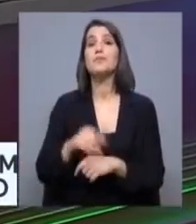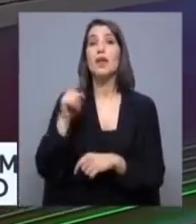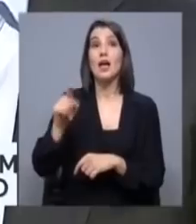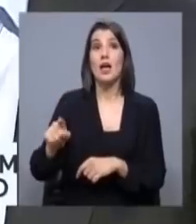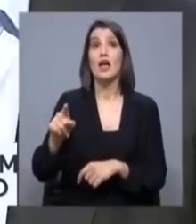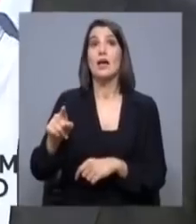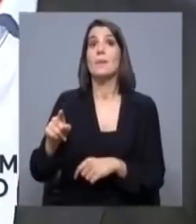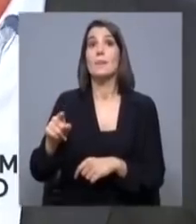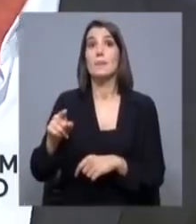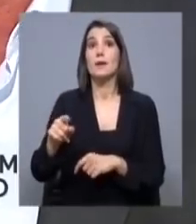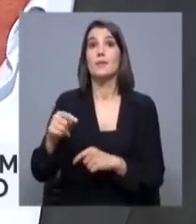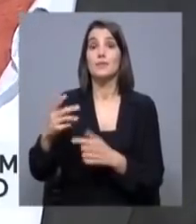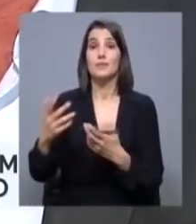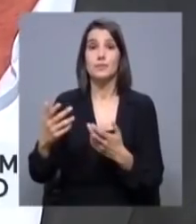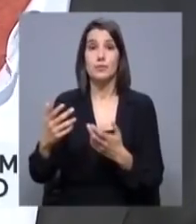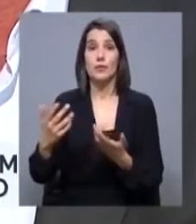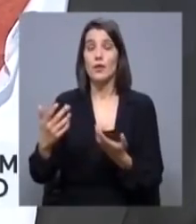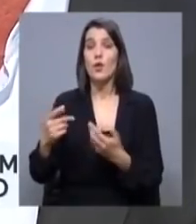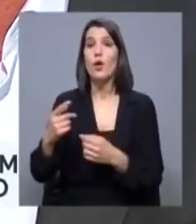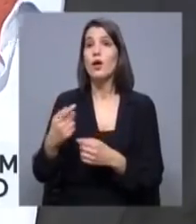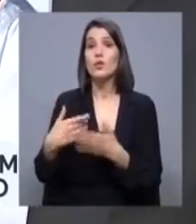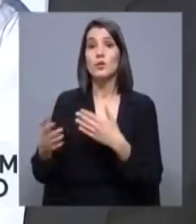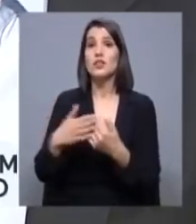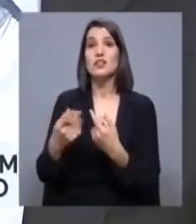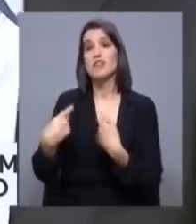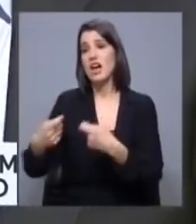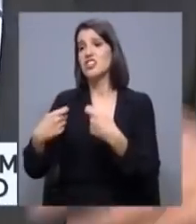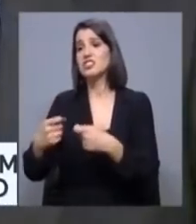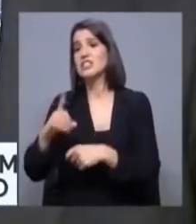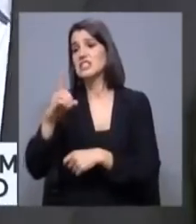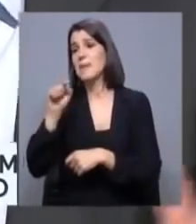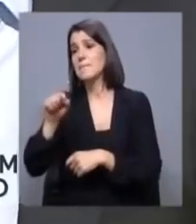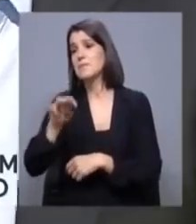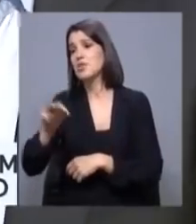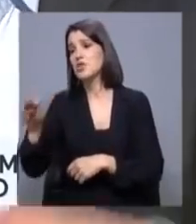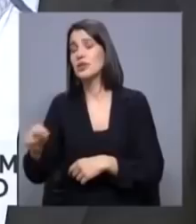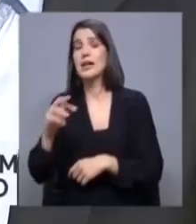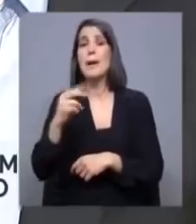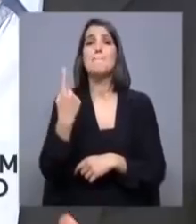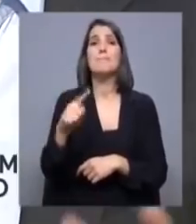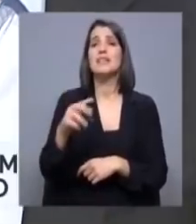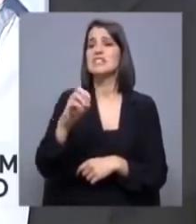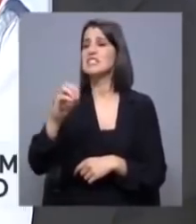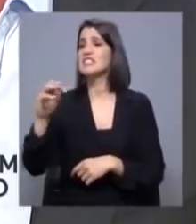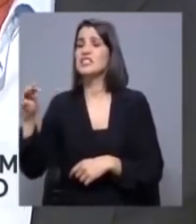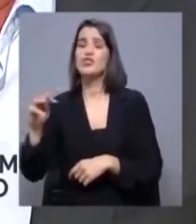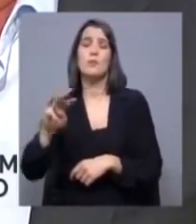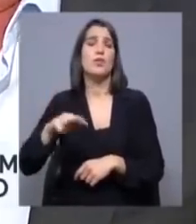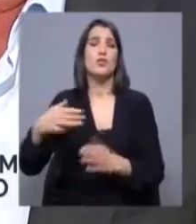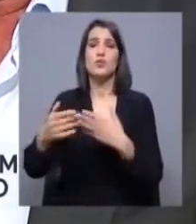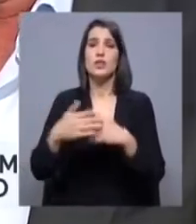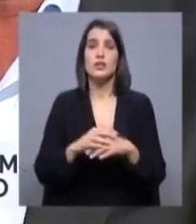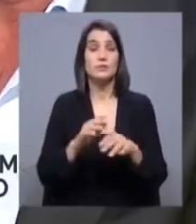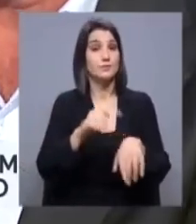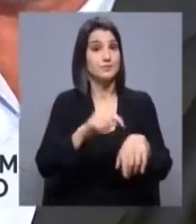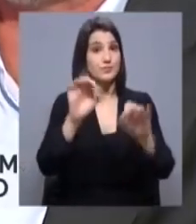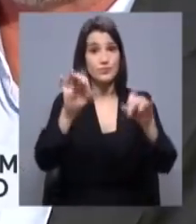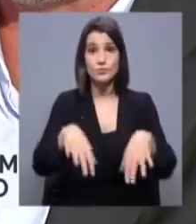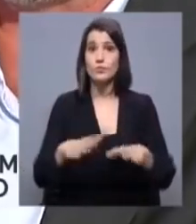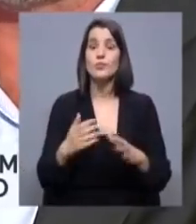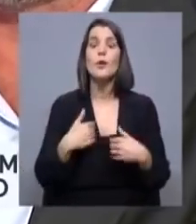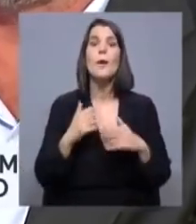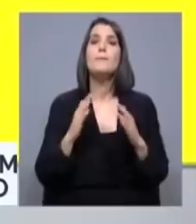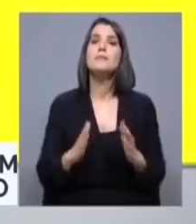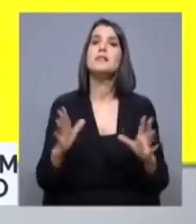Martins tem que levar essas foram vistas gostaram não faz nada favor não seja milhões ao mesmo 300 milhões temos a chegar ao fim